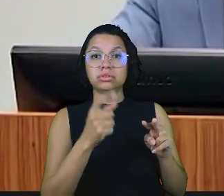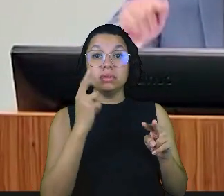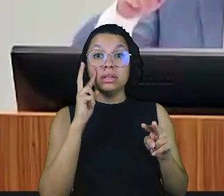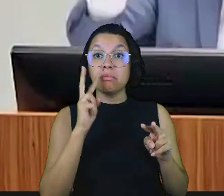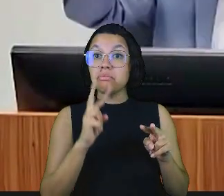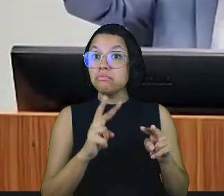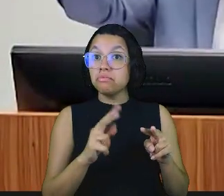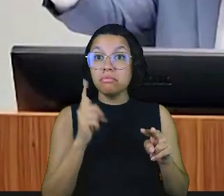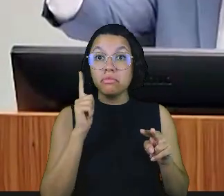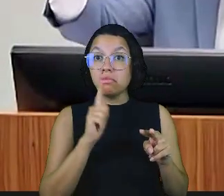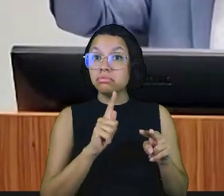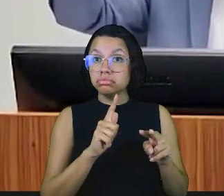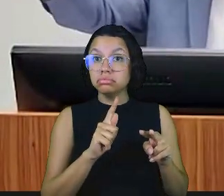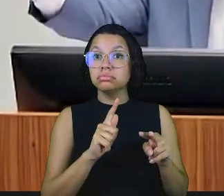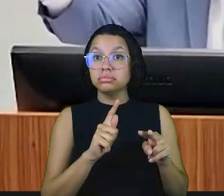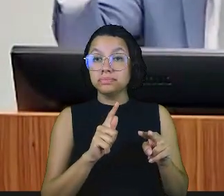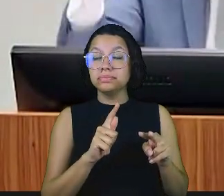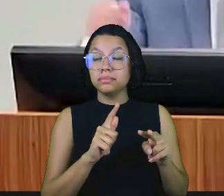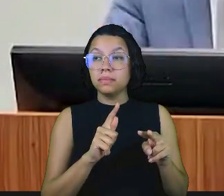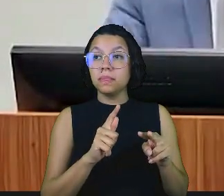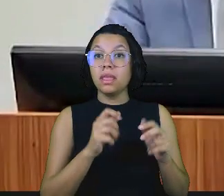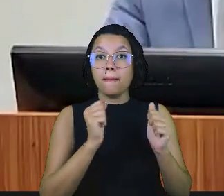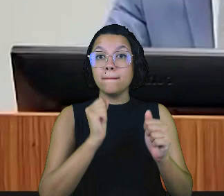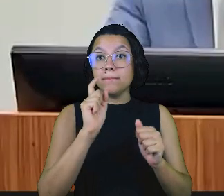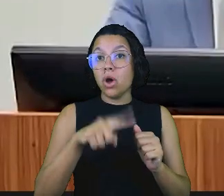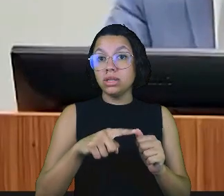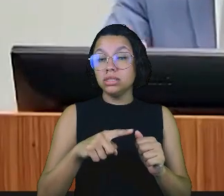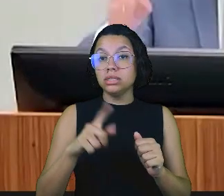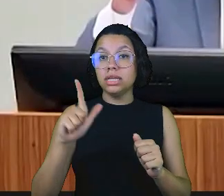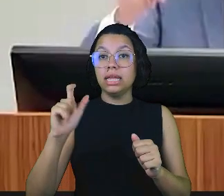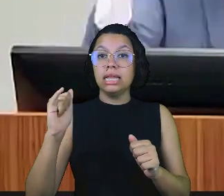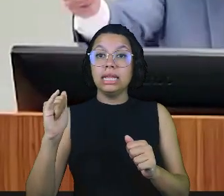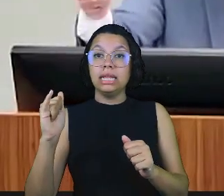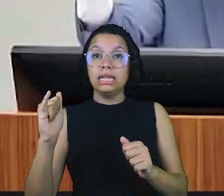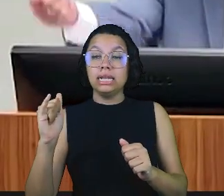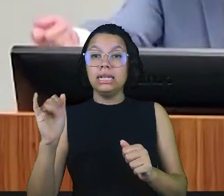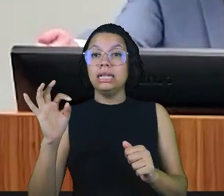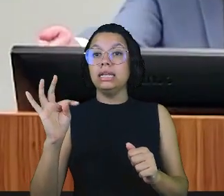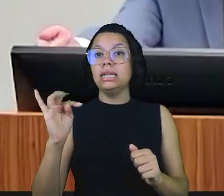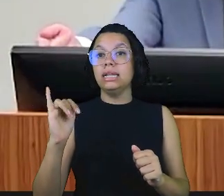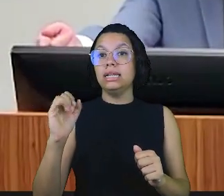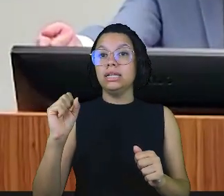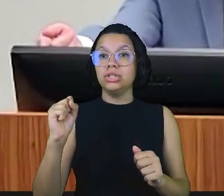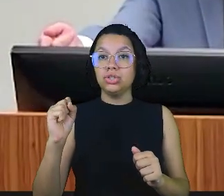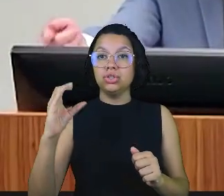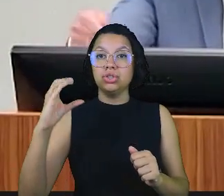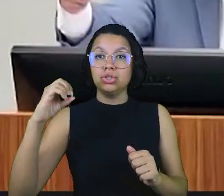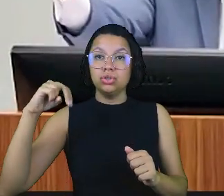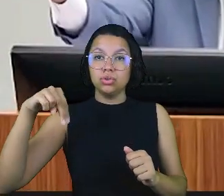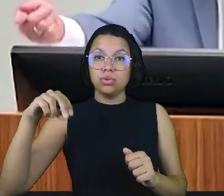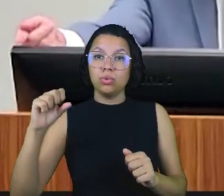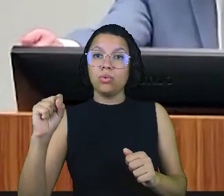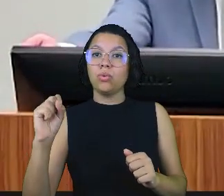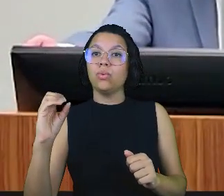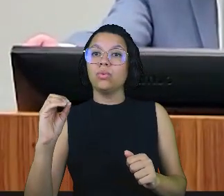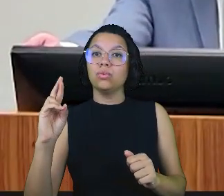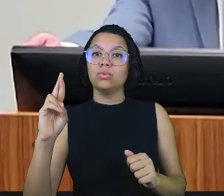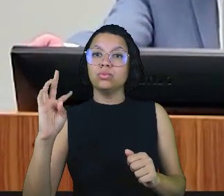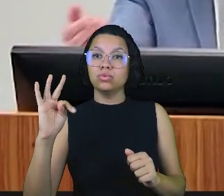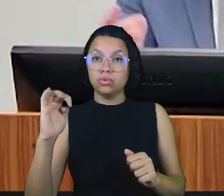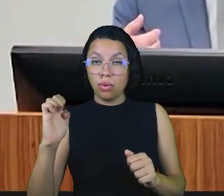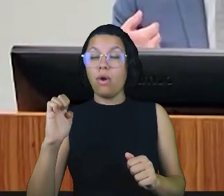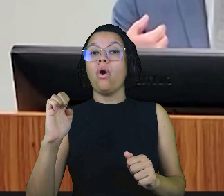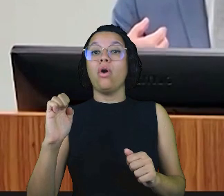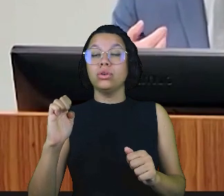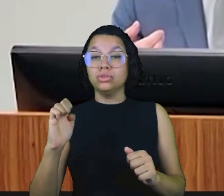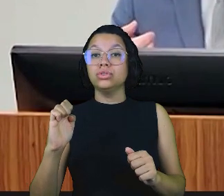nele um potencial litisconsorte passivo, o vê como terceiro, cujo patrimônio vai ser atingido.